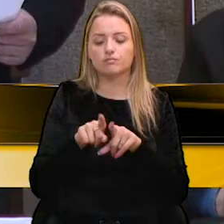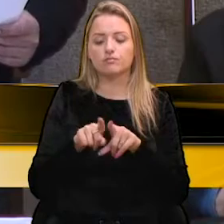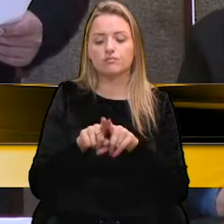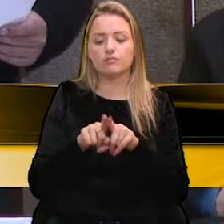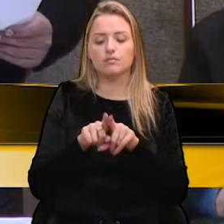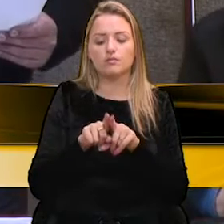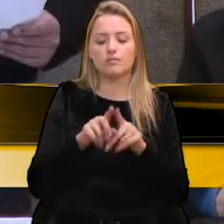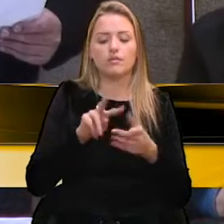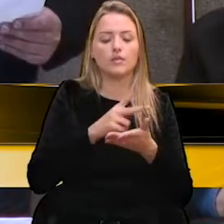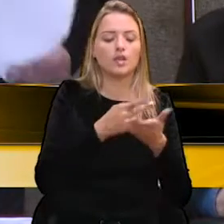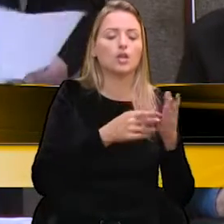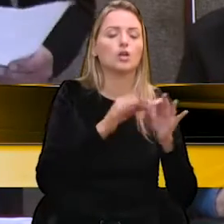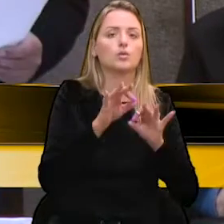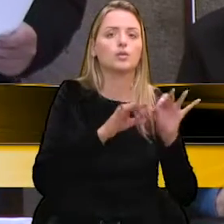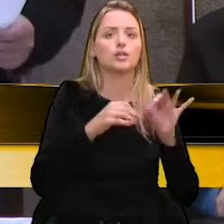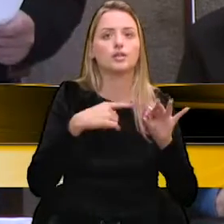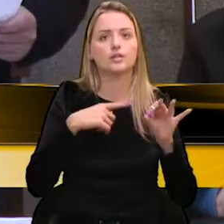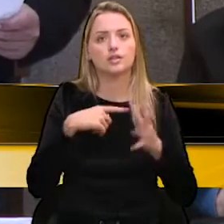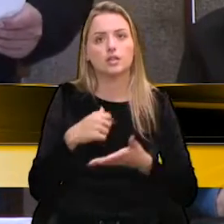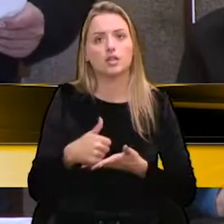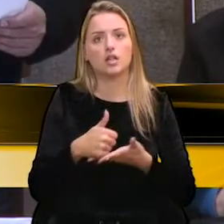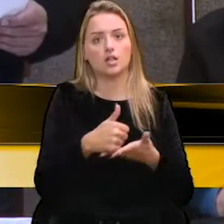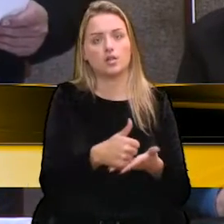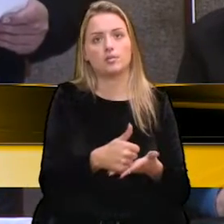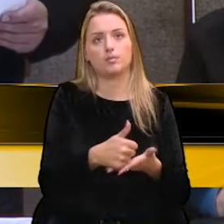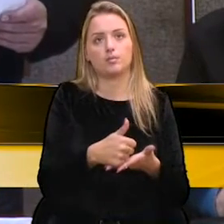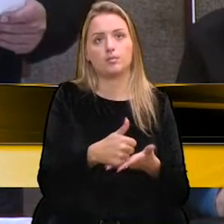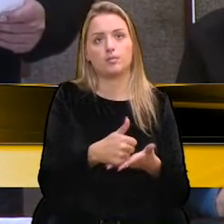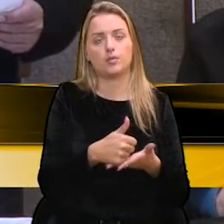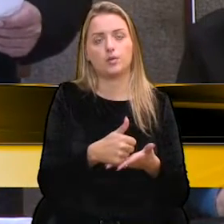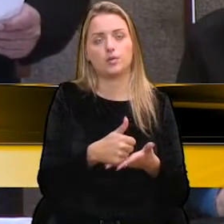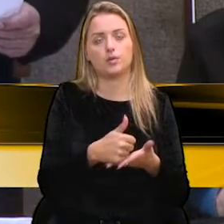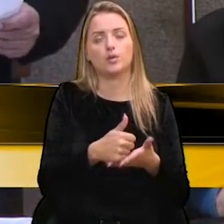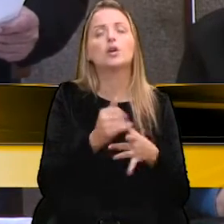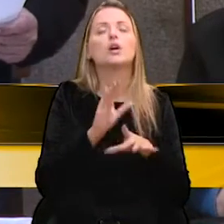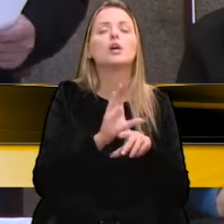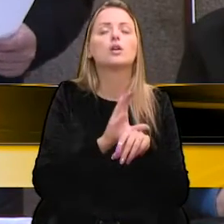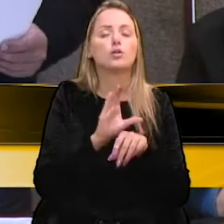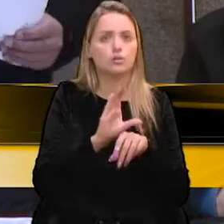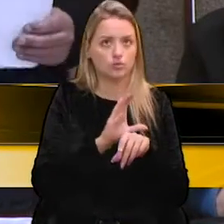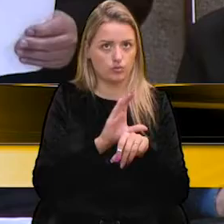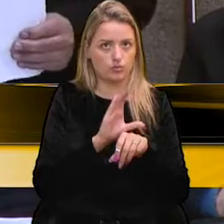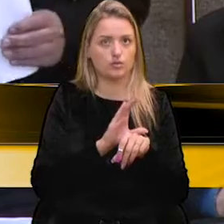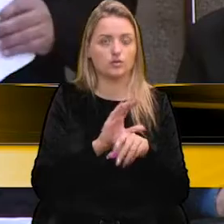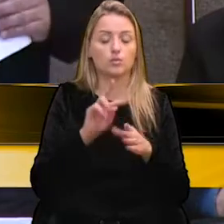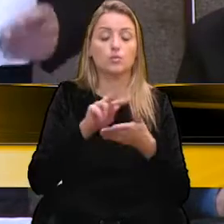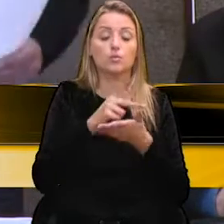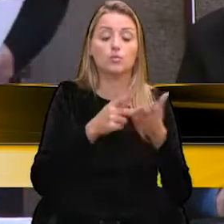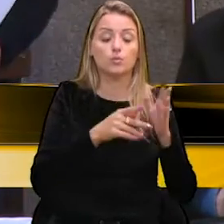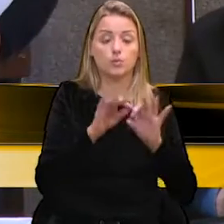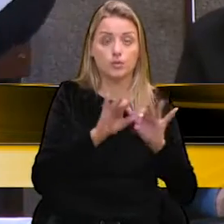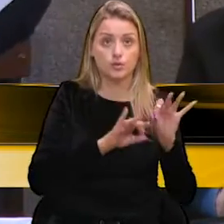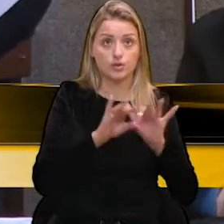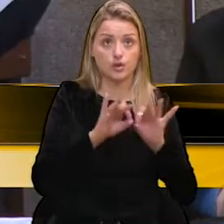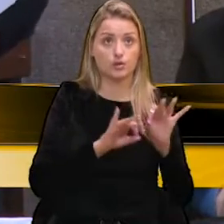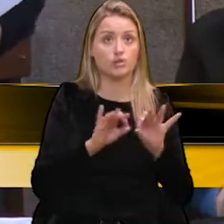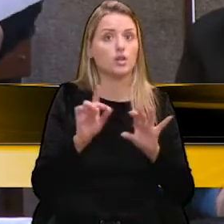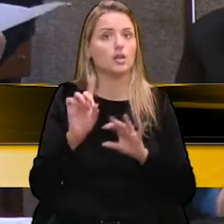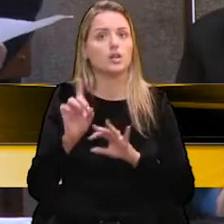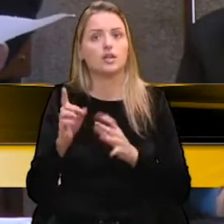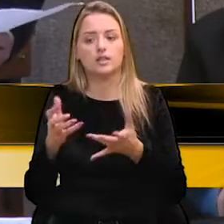que esse projeto ele tem como um suporte mandamento constitucional. Então, é um projeto que não